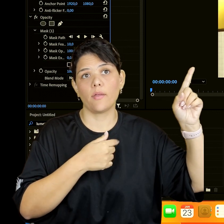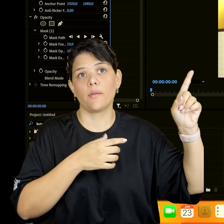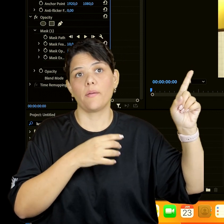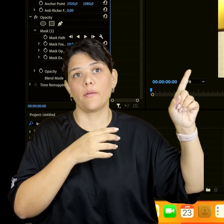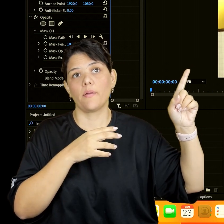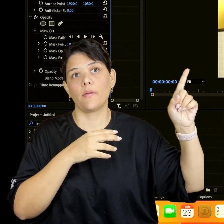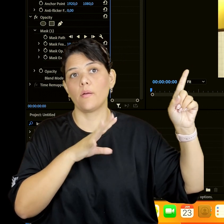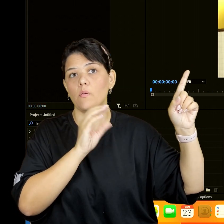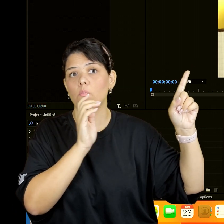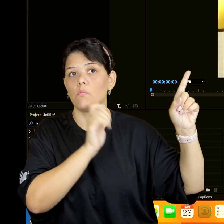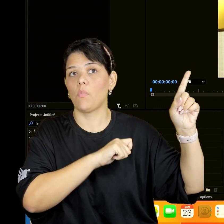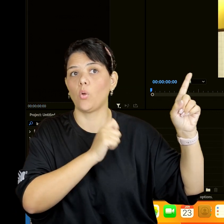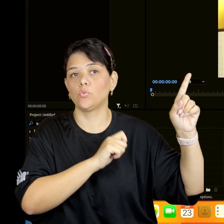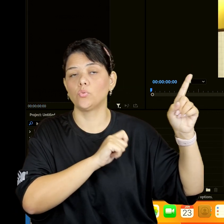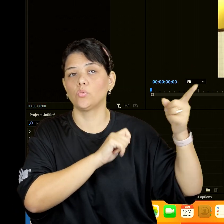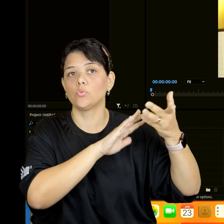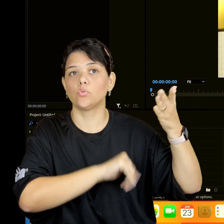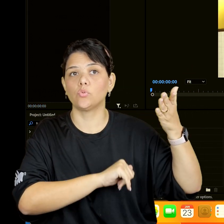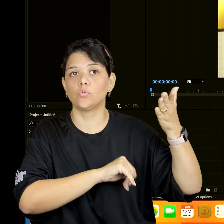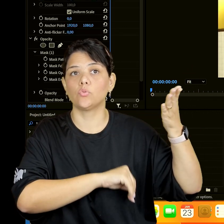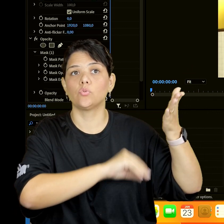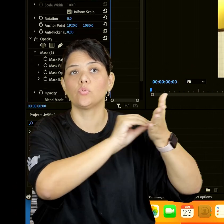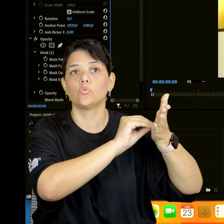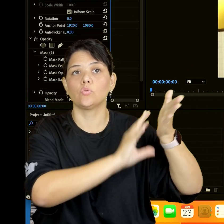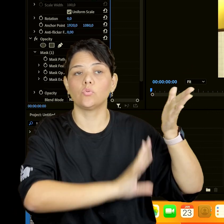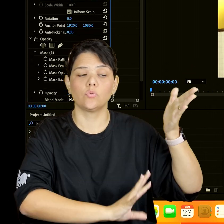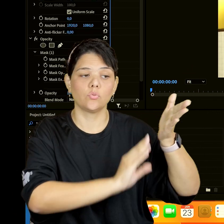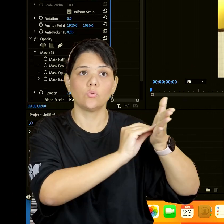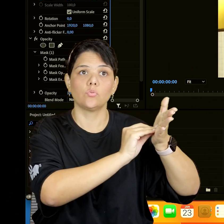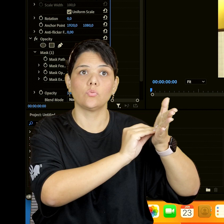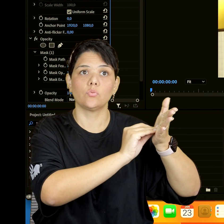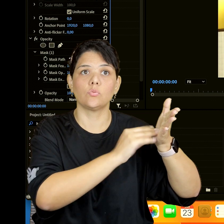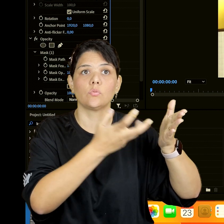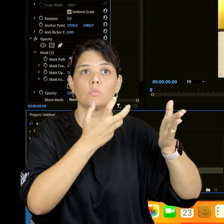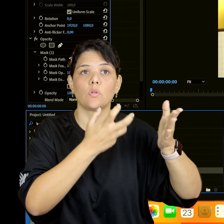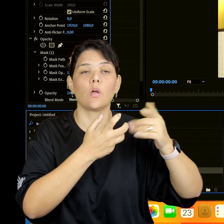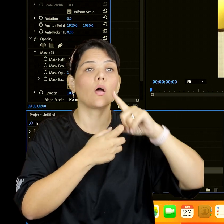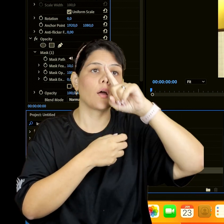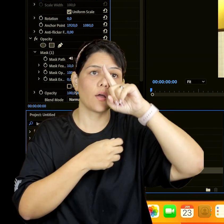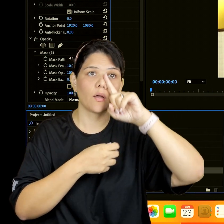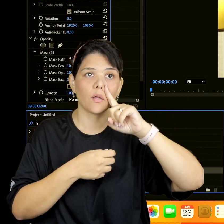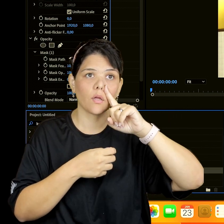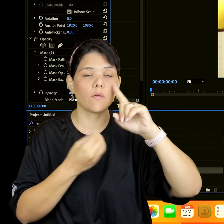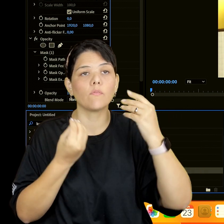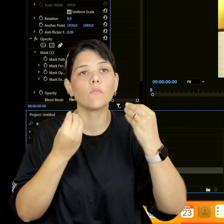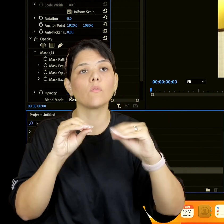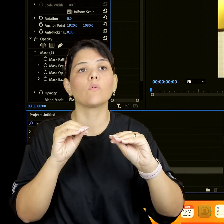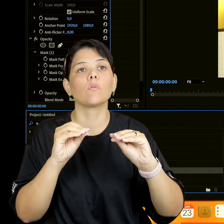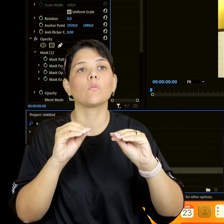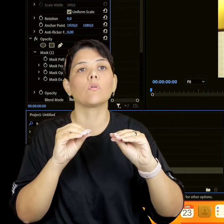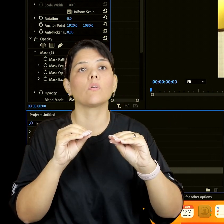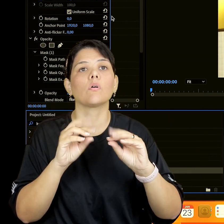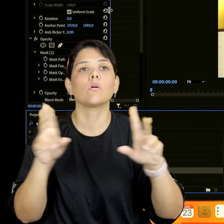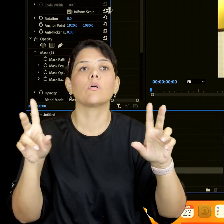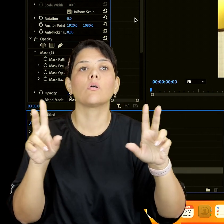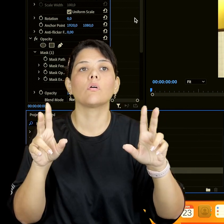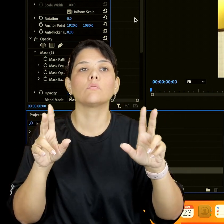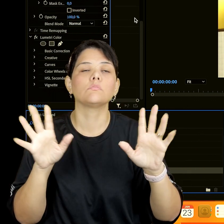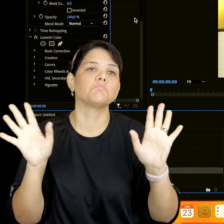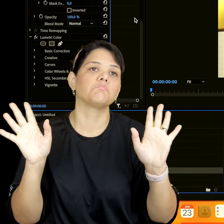vídeo, o resto, beleza? Quero que o abajur fique amarelo. O que eu faço? Eu vou botar aqui